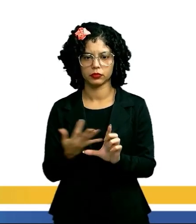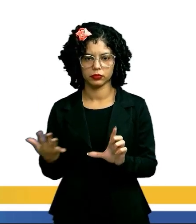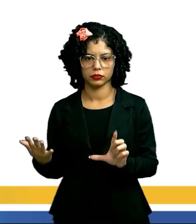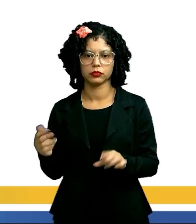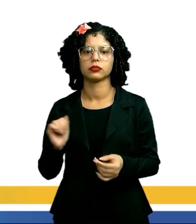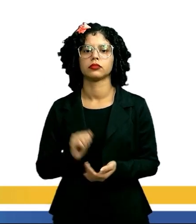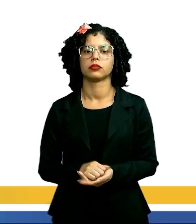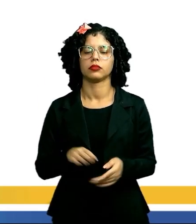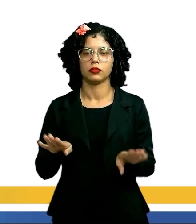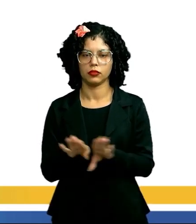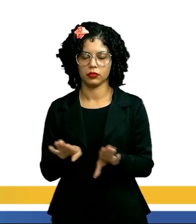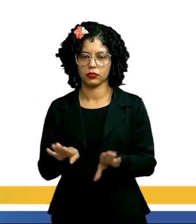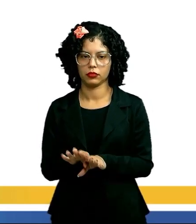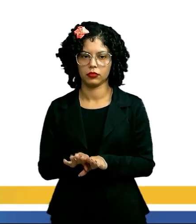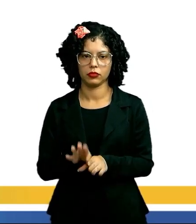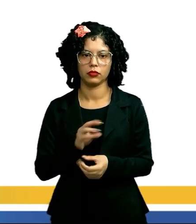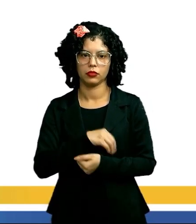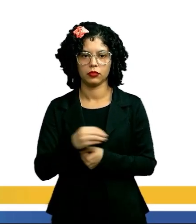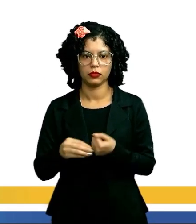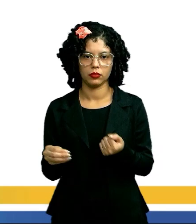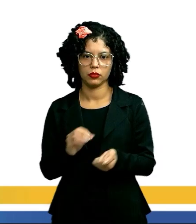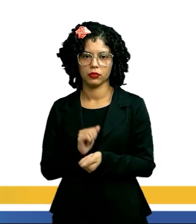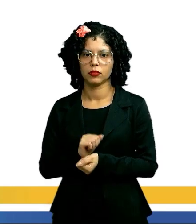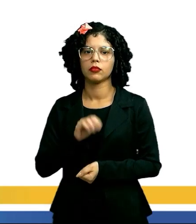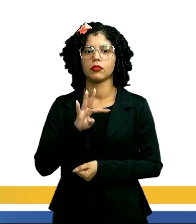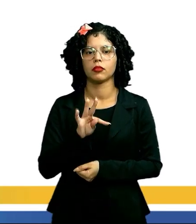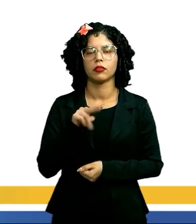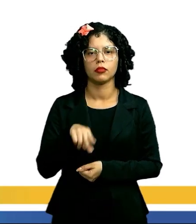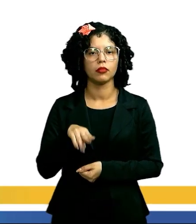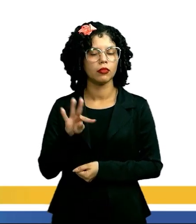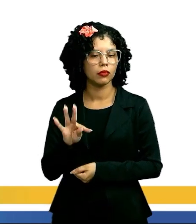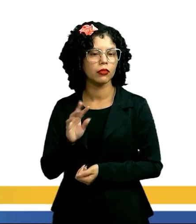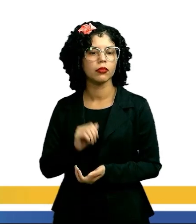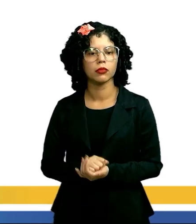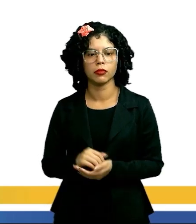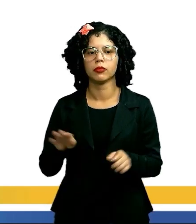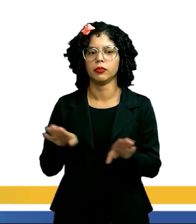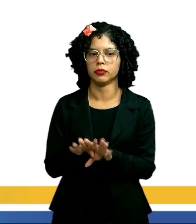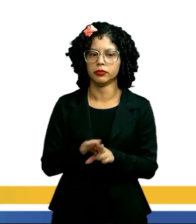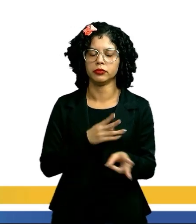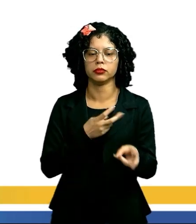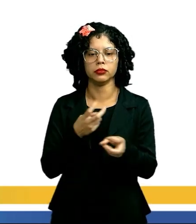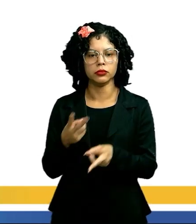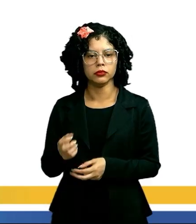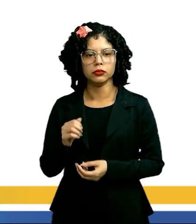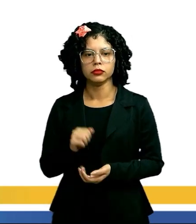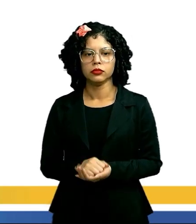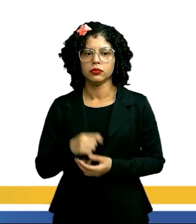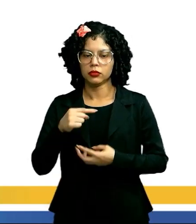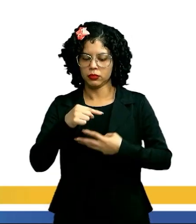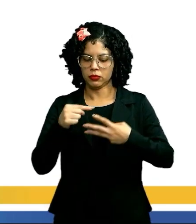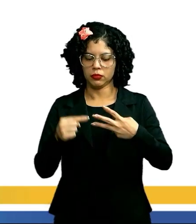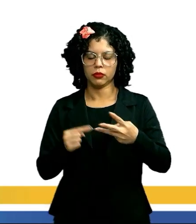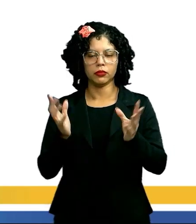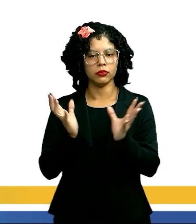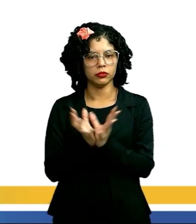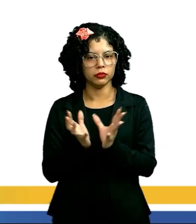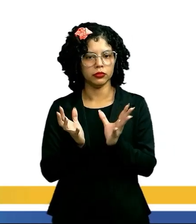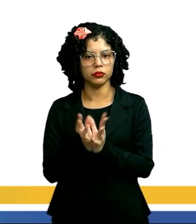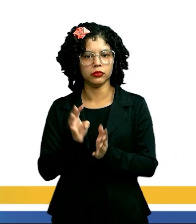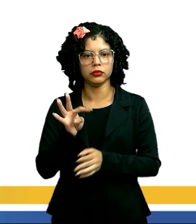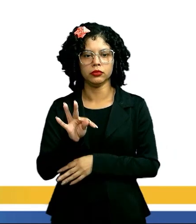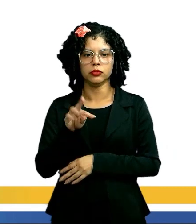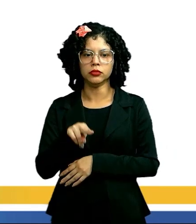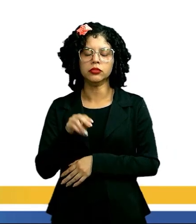Então, a molécula do TNT, que é um poderoso explosivo, ela é um nitrocomposto. Então, perceba que eu tenho 3 grupamentos